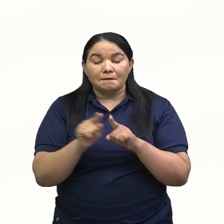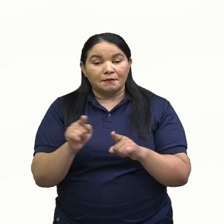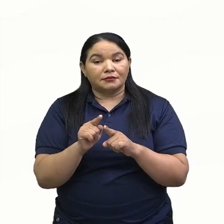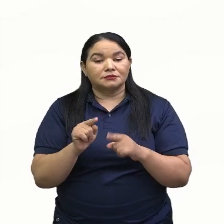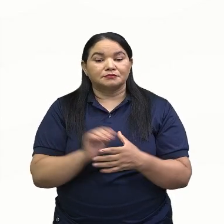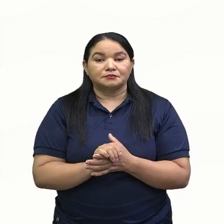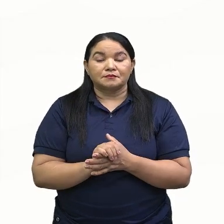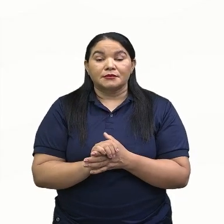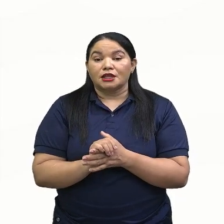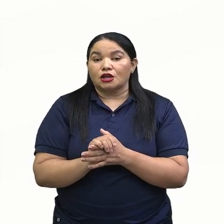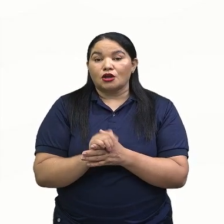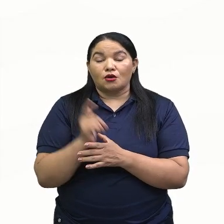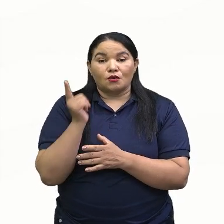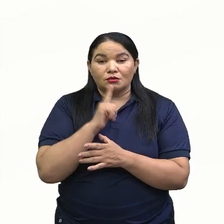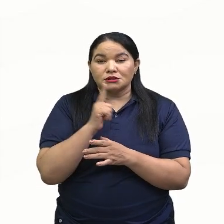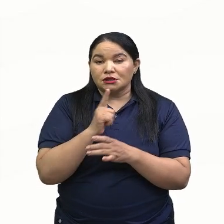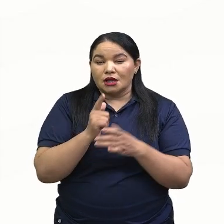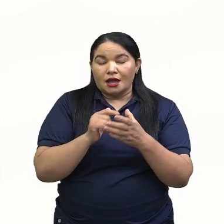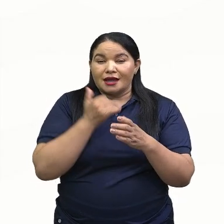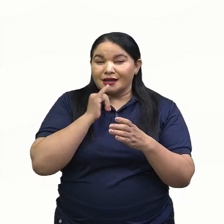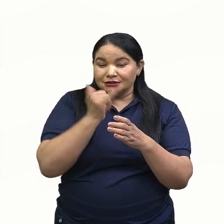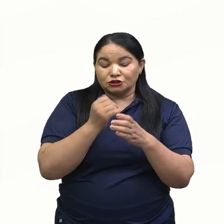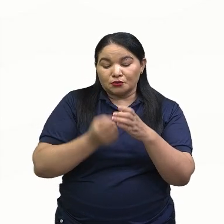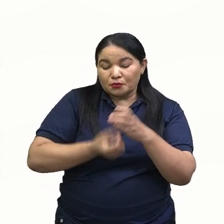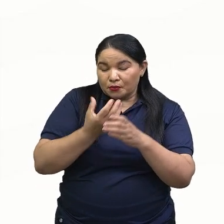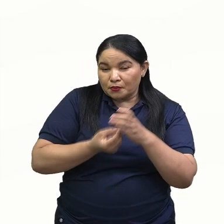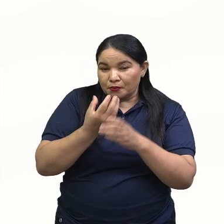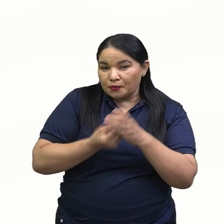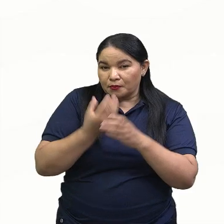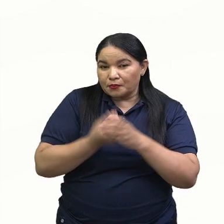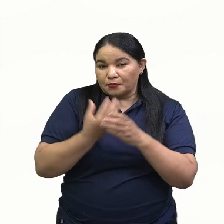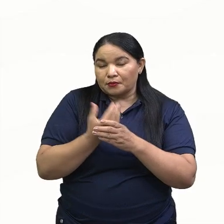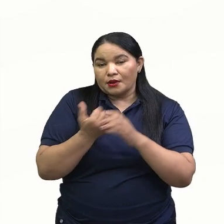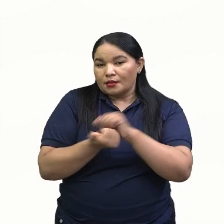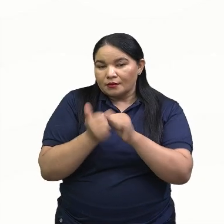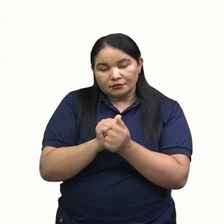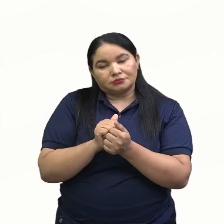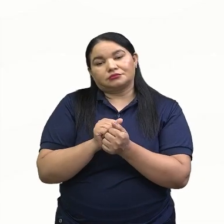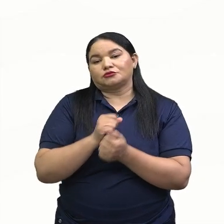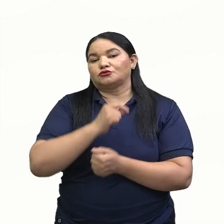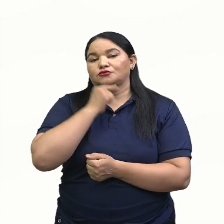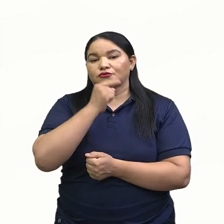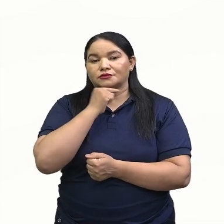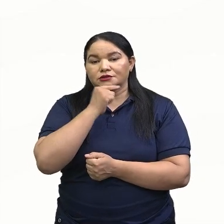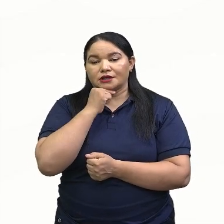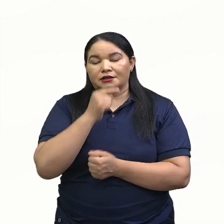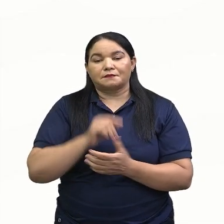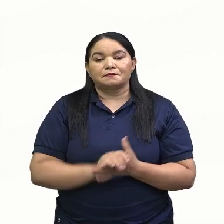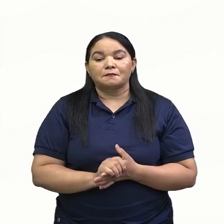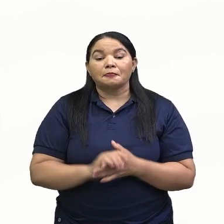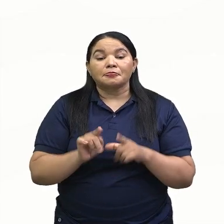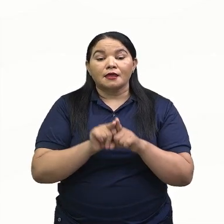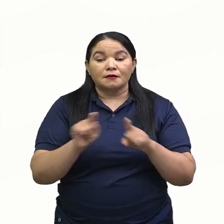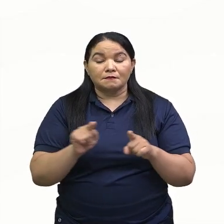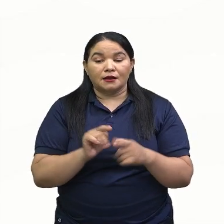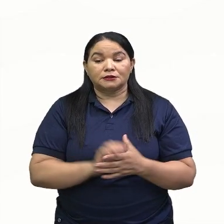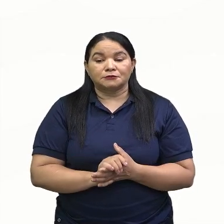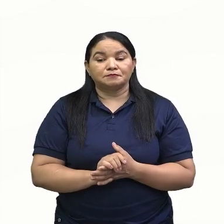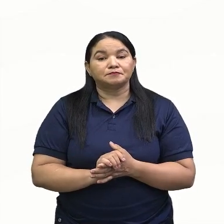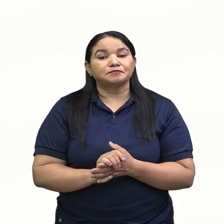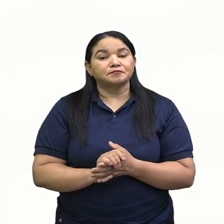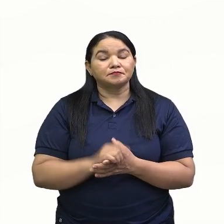consiga transformar toda energia. Aí, como nós falamos, existem aí